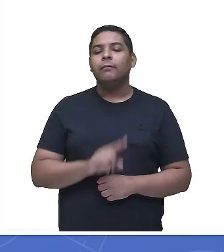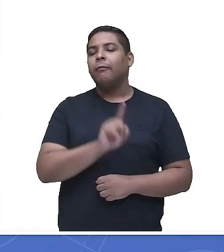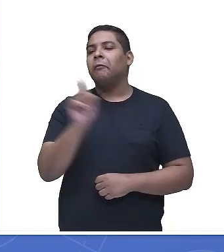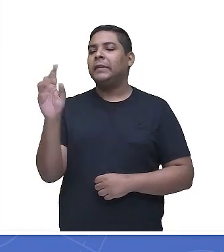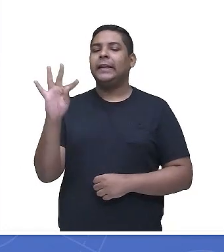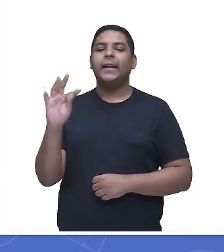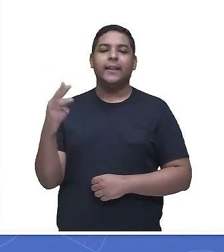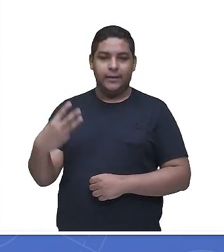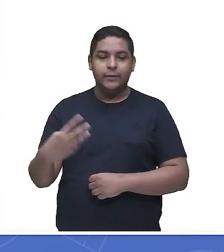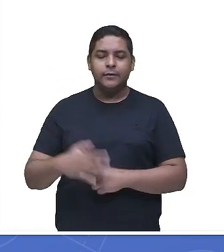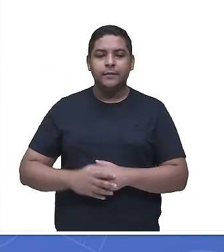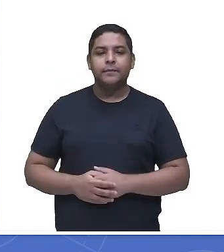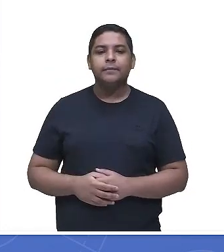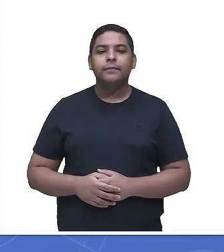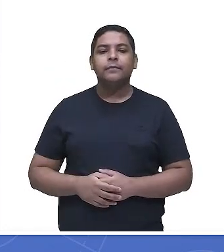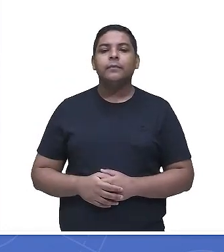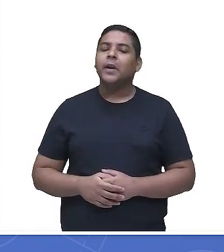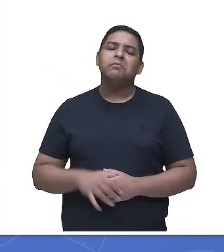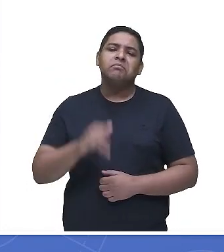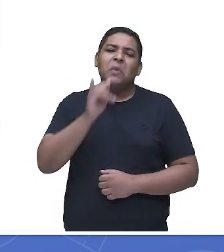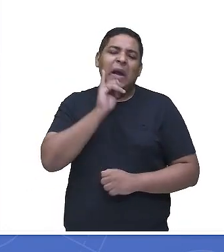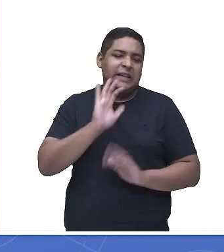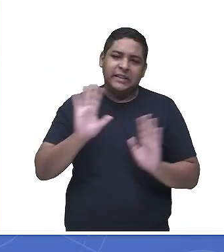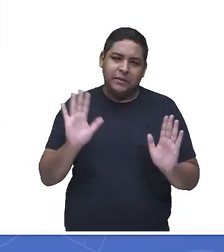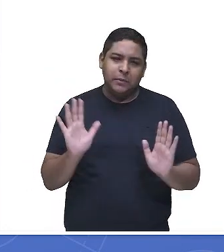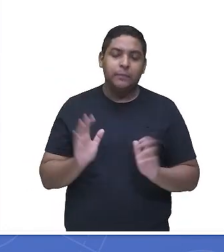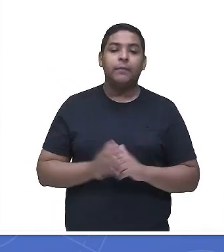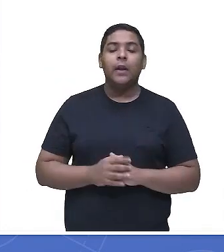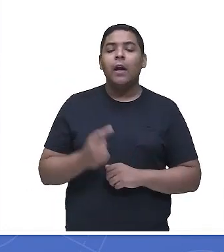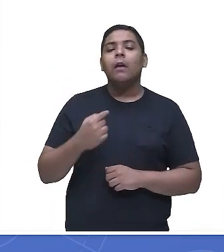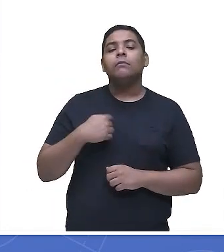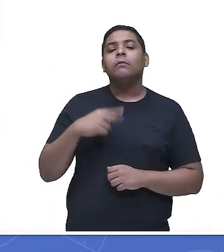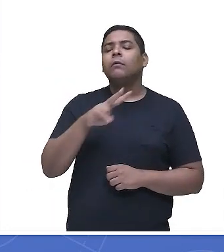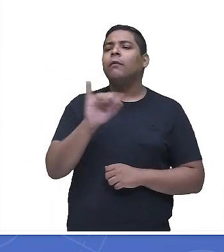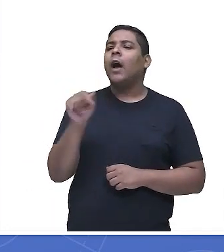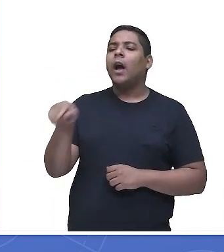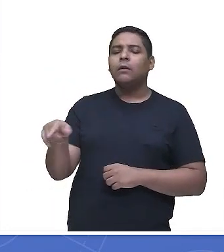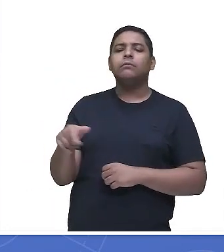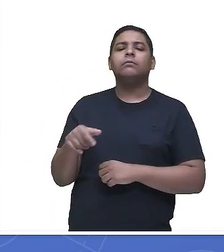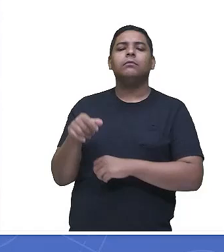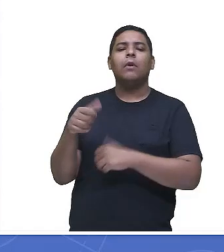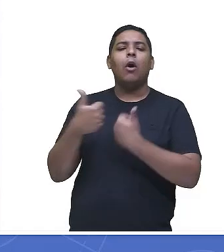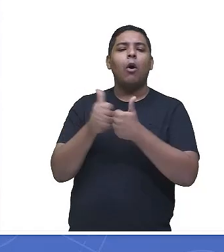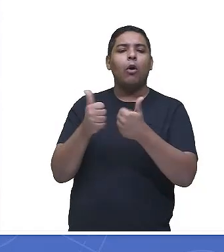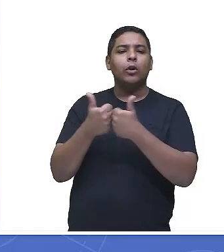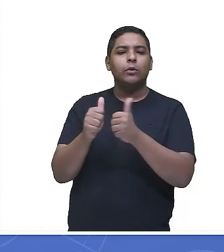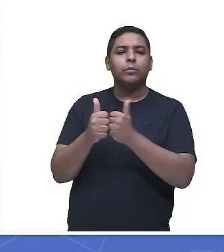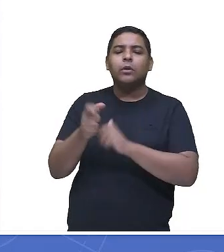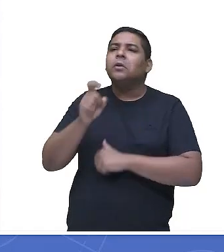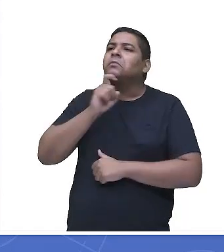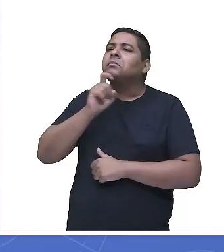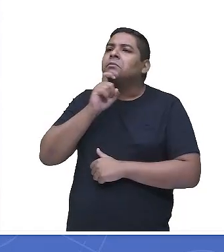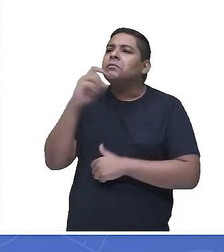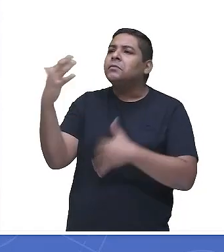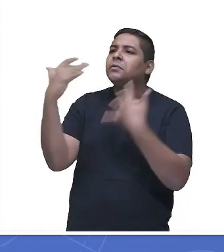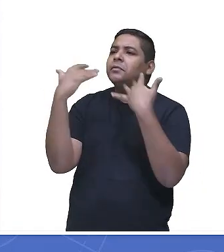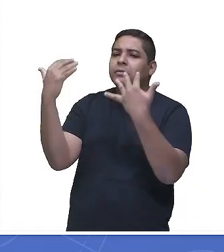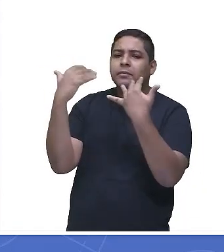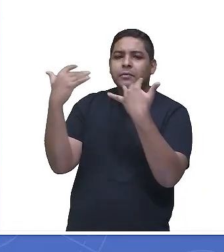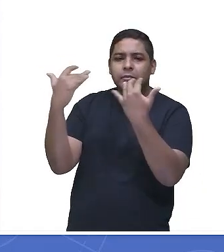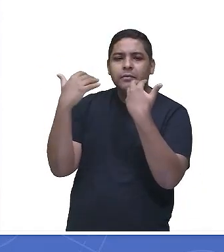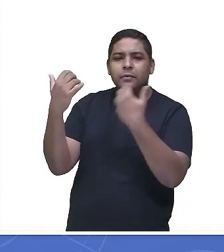aí... Suponhamos, né, que eu pegue um ônibus com ar-condicionado. Os ônibus ainda têm ar-condicionado, gente?